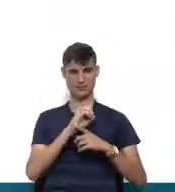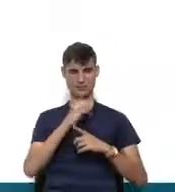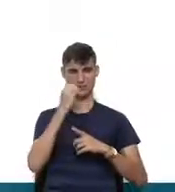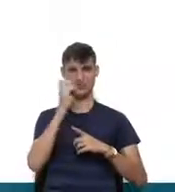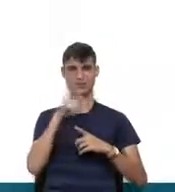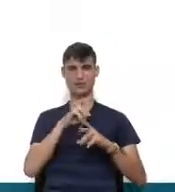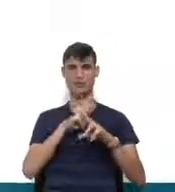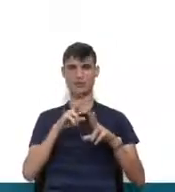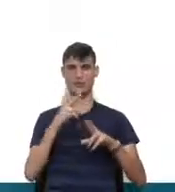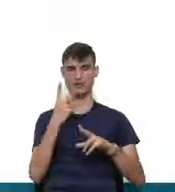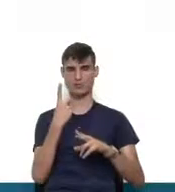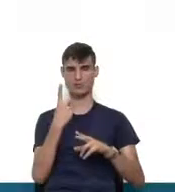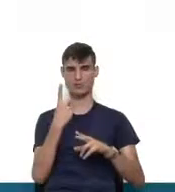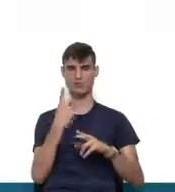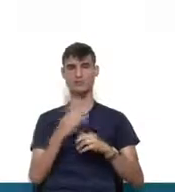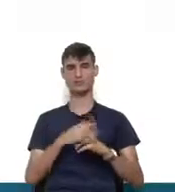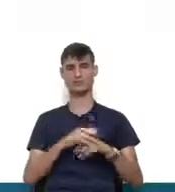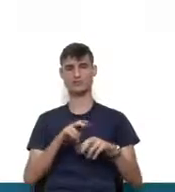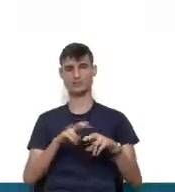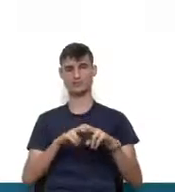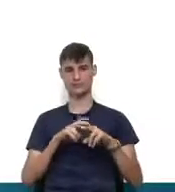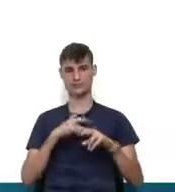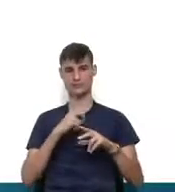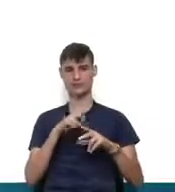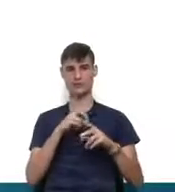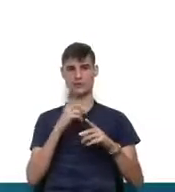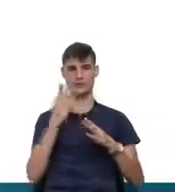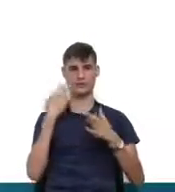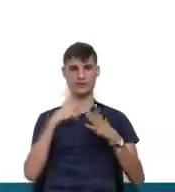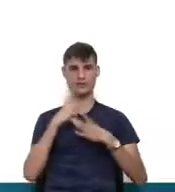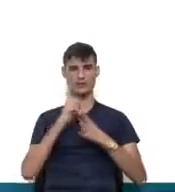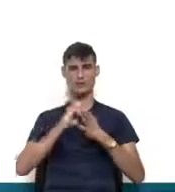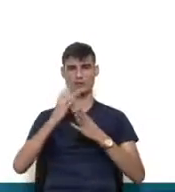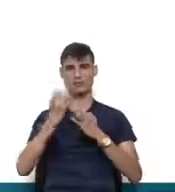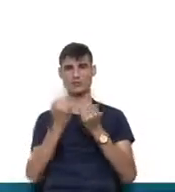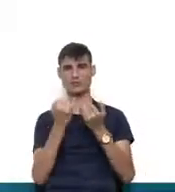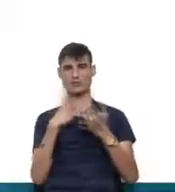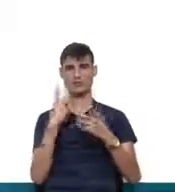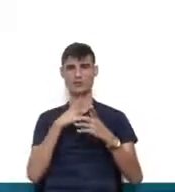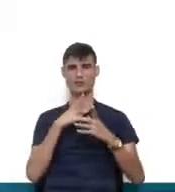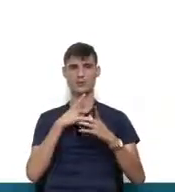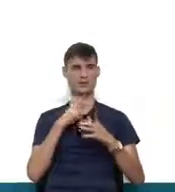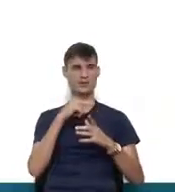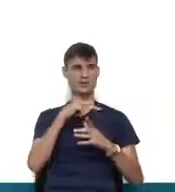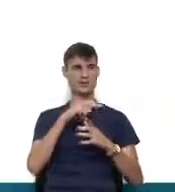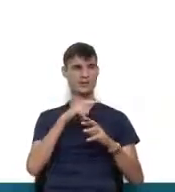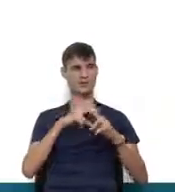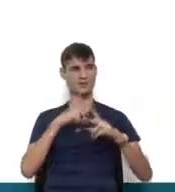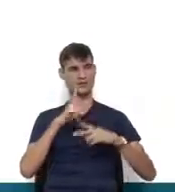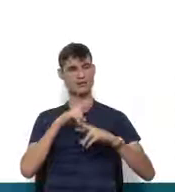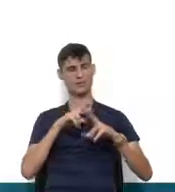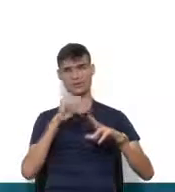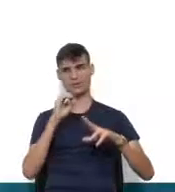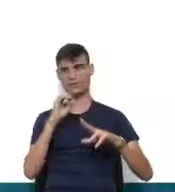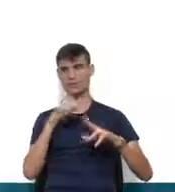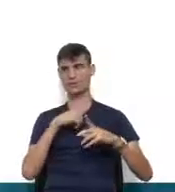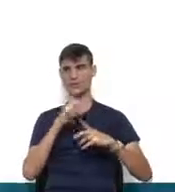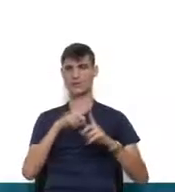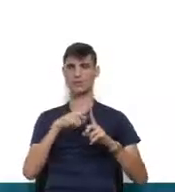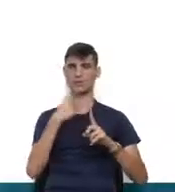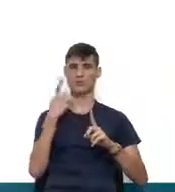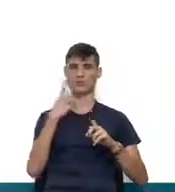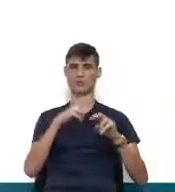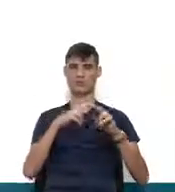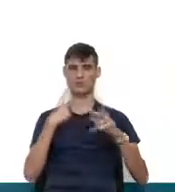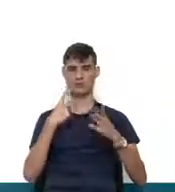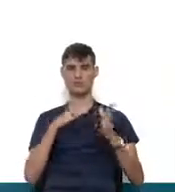1, tá? Então, lembra que eu tinha uma exponencial e lá em cima a gente tinha um n e isso vai ser igual a 0, então vai dar 1. Por isso que a